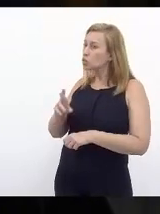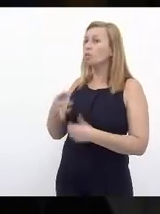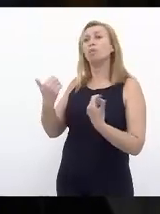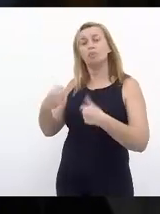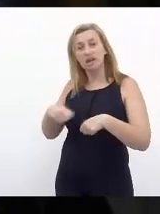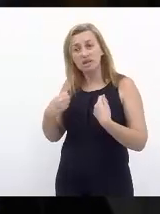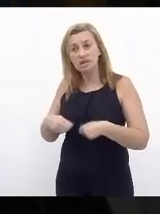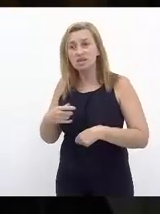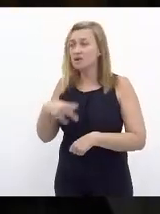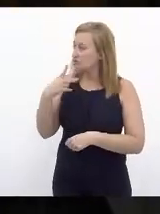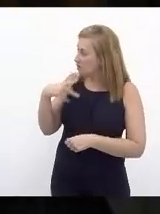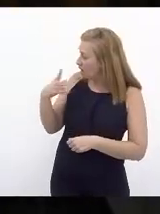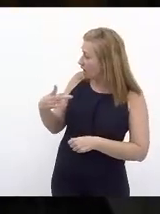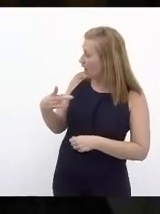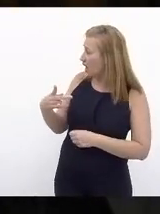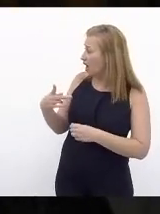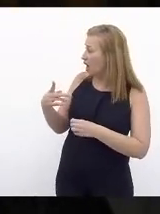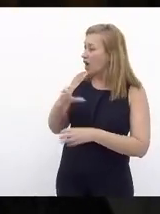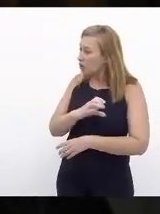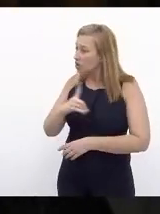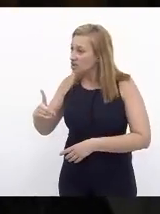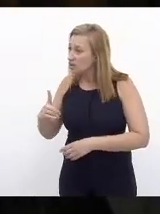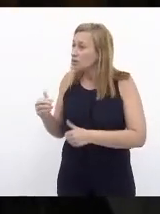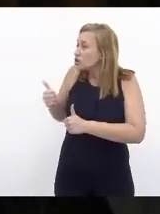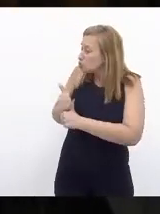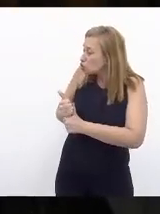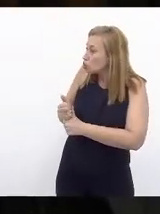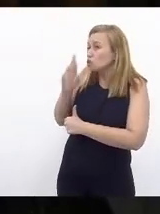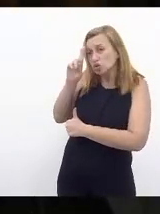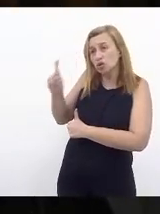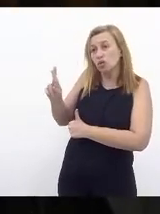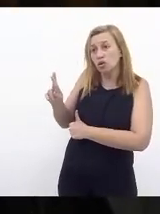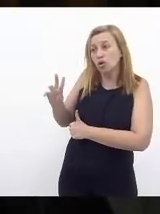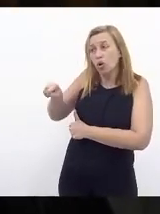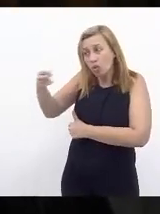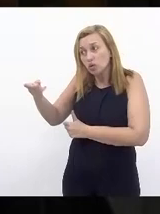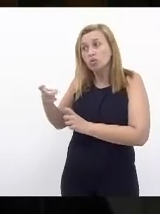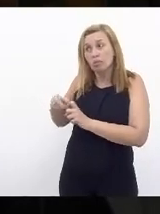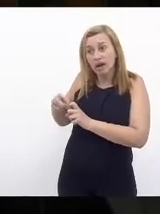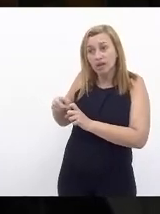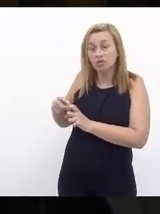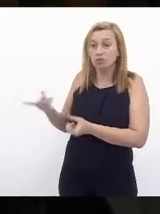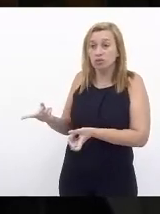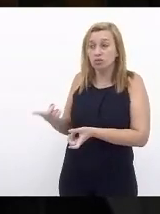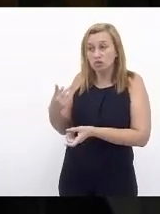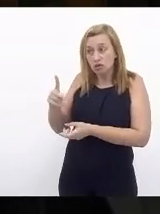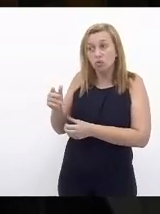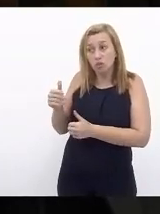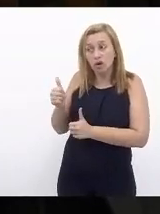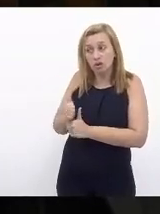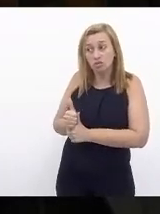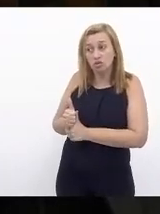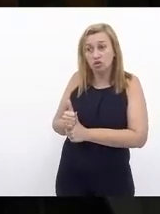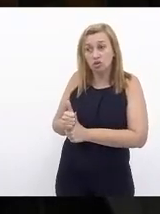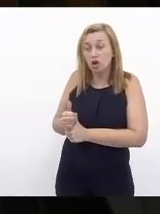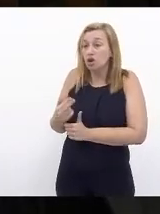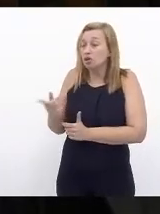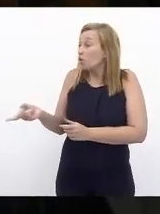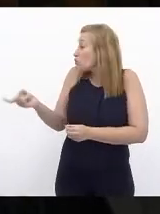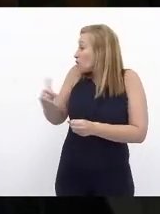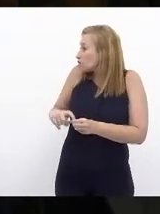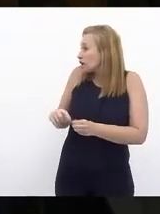a coordenação, a direção, para te substituir, para colocar outro médico em seu lugar, não simplesmente